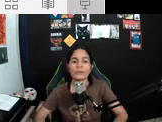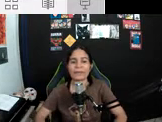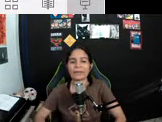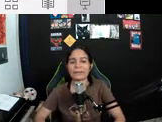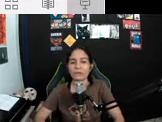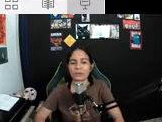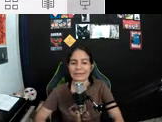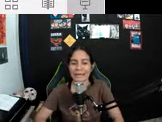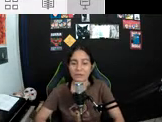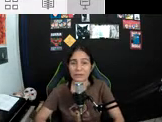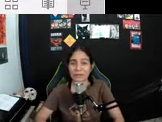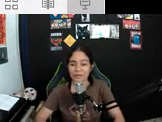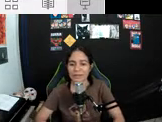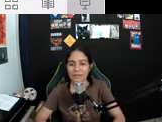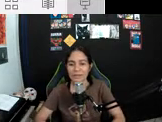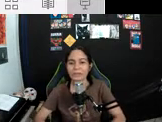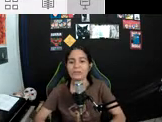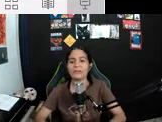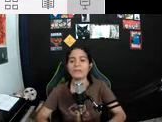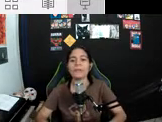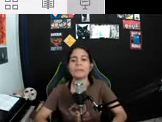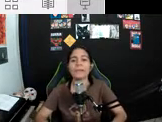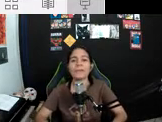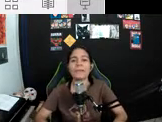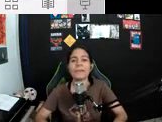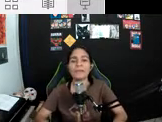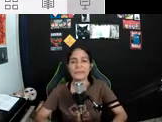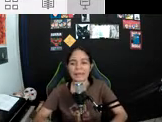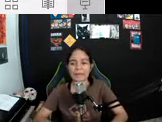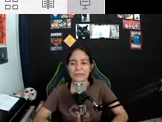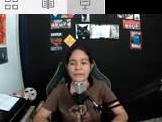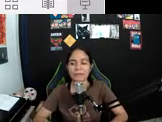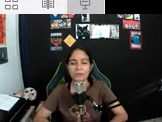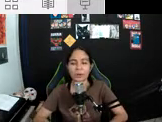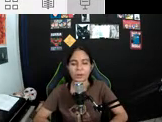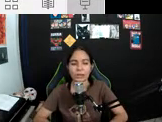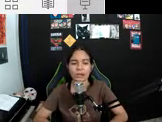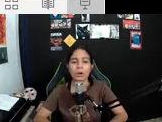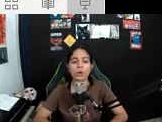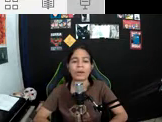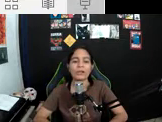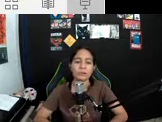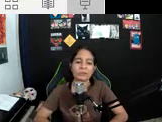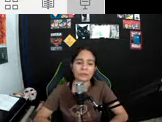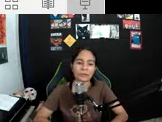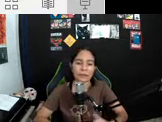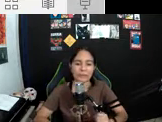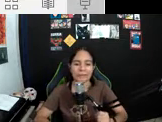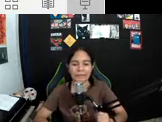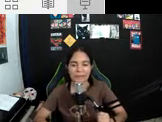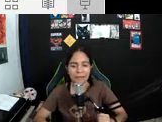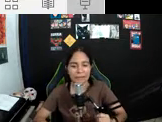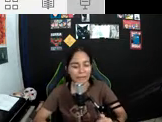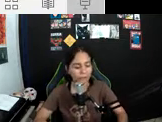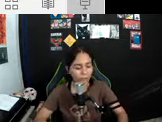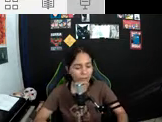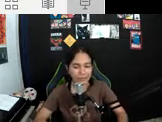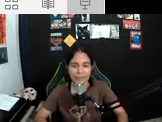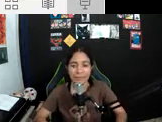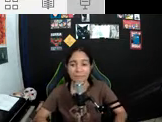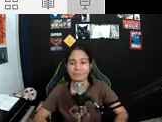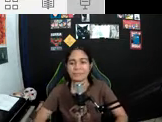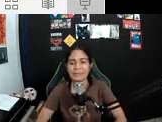A adulteração de dados estatísticos visando beneficiar-se individualmente ou a instituição que